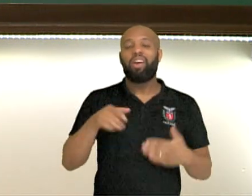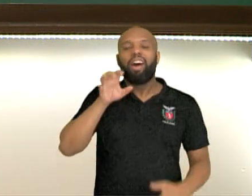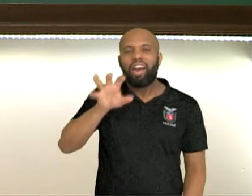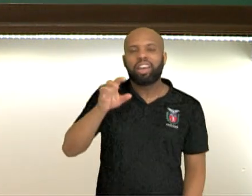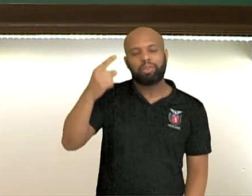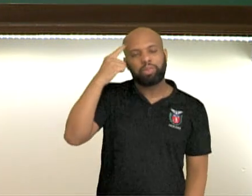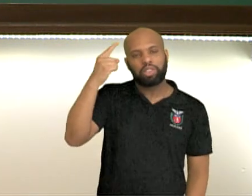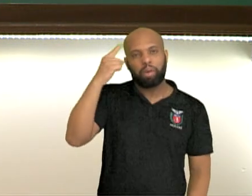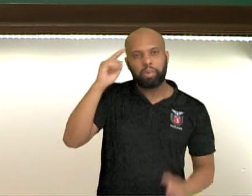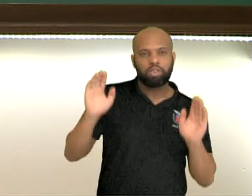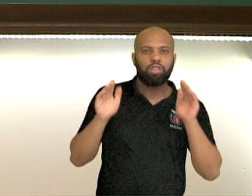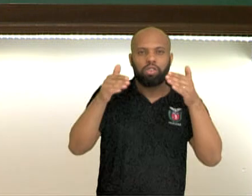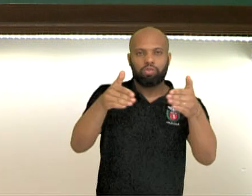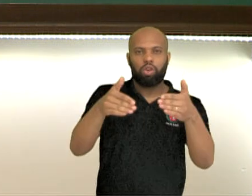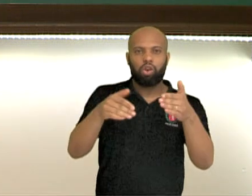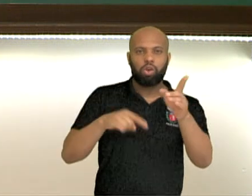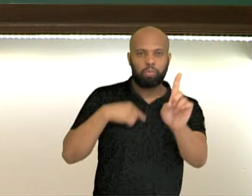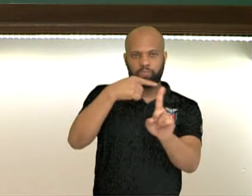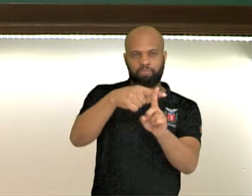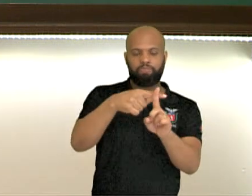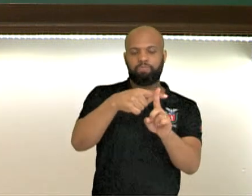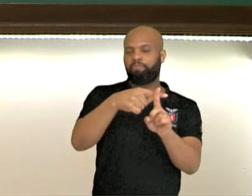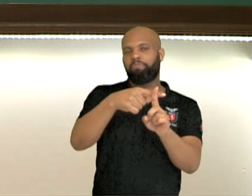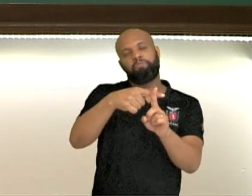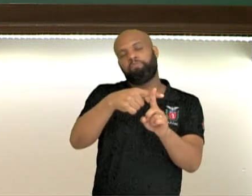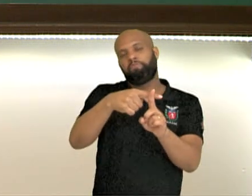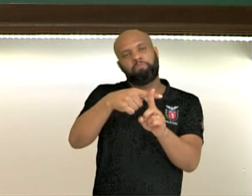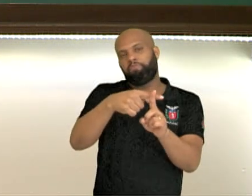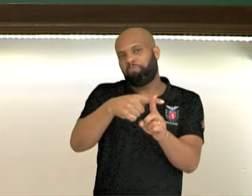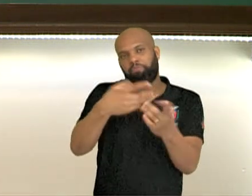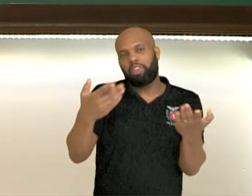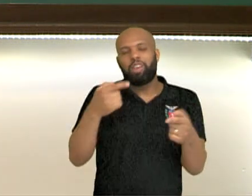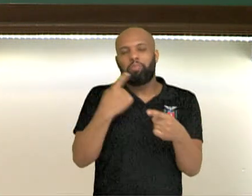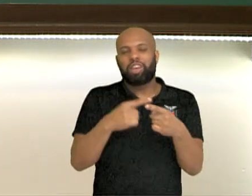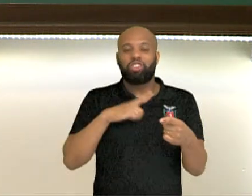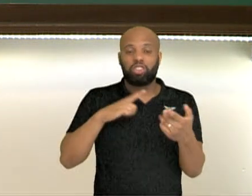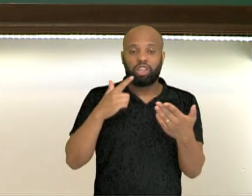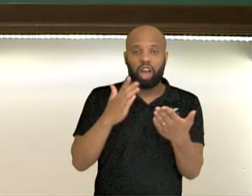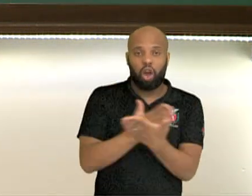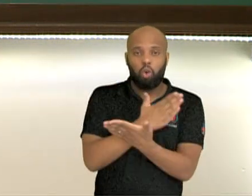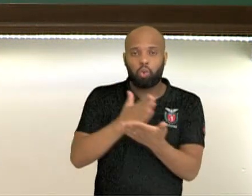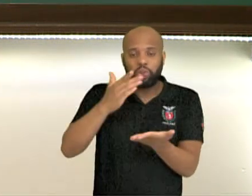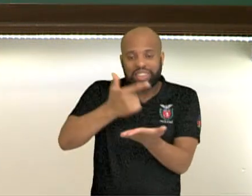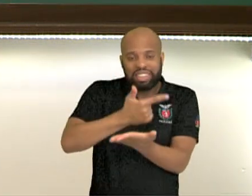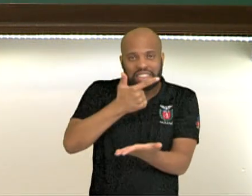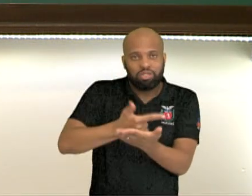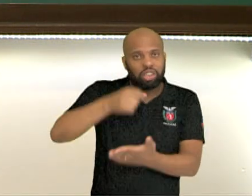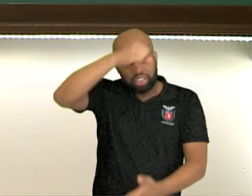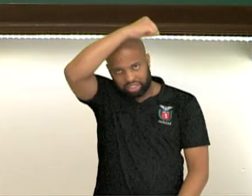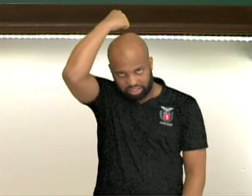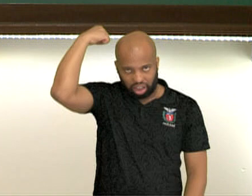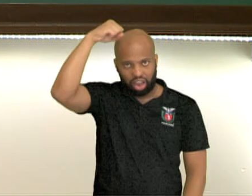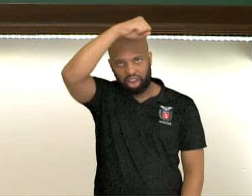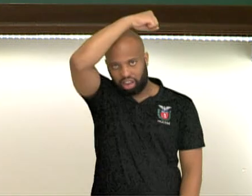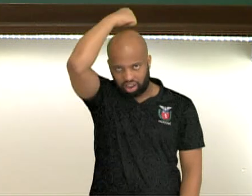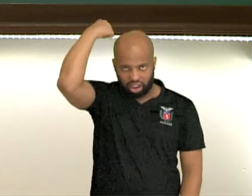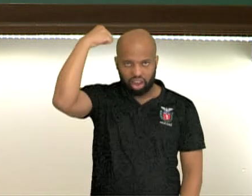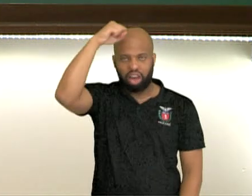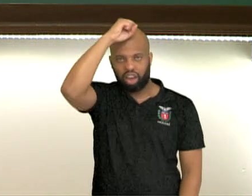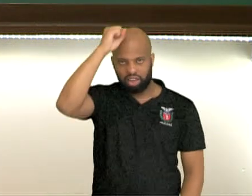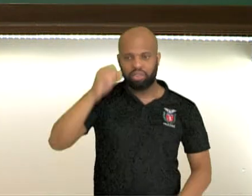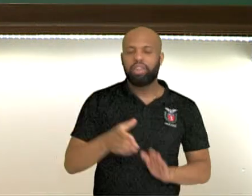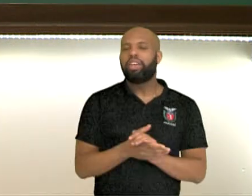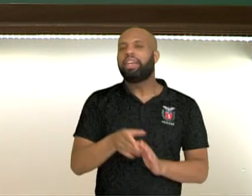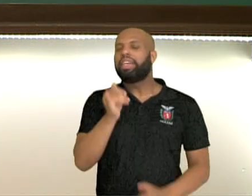enfim, voltadas no aspecto positivo, tidos, né, em livros sagrados, tido, né, no aspecto religioso, que o fim máximo de